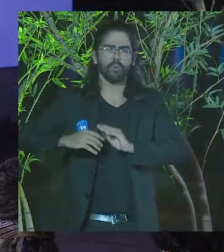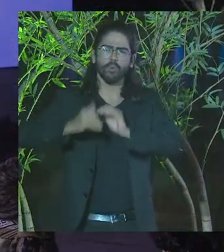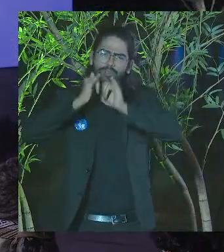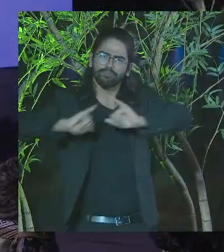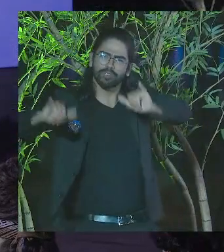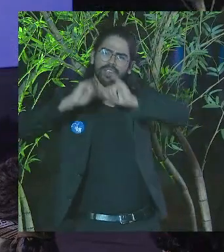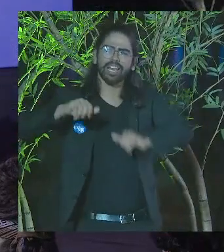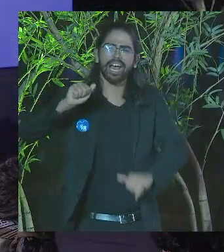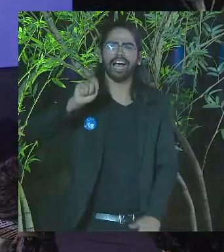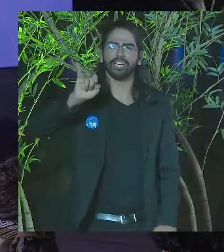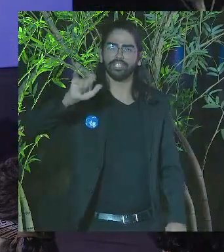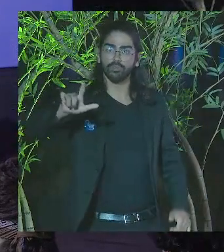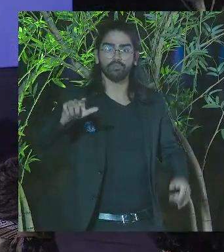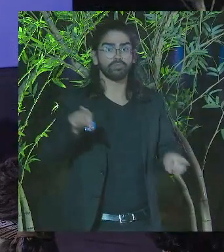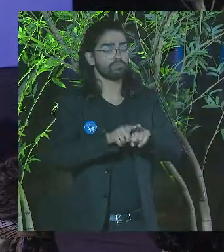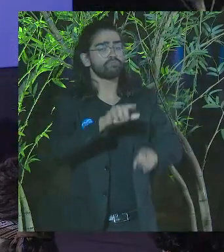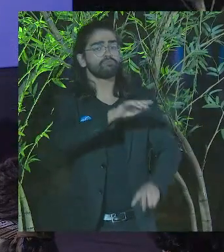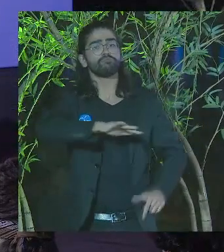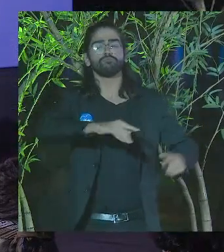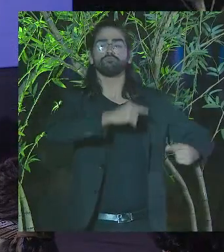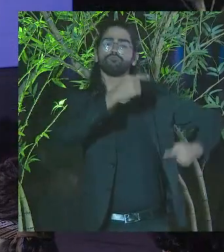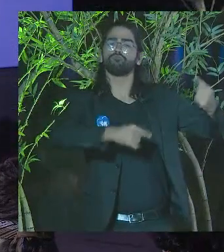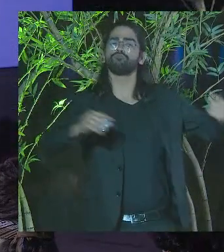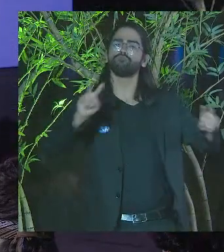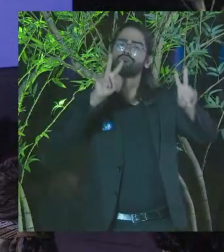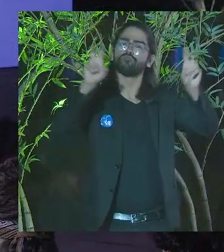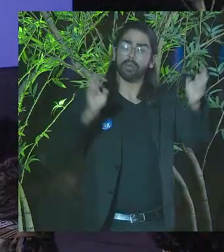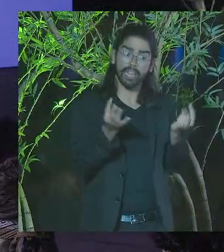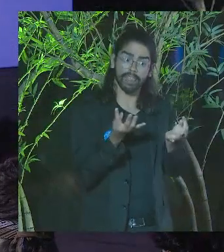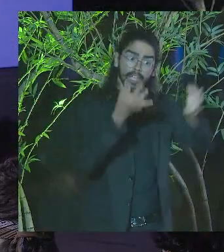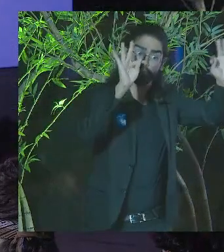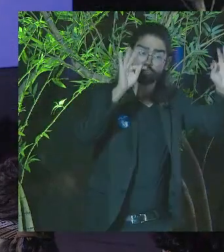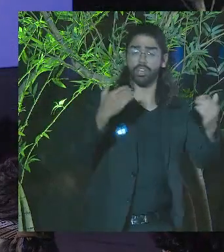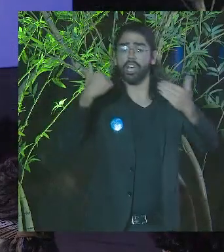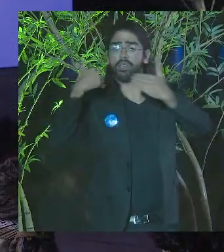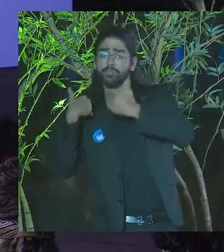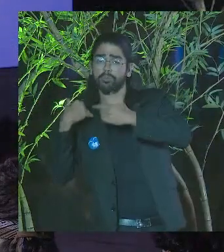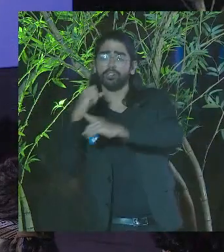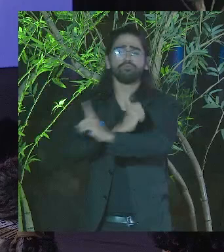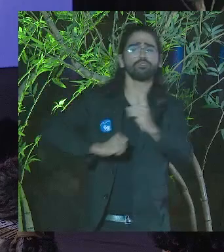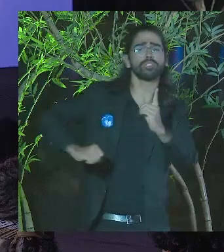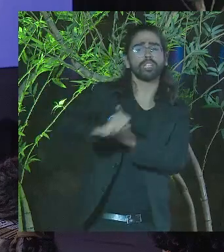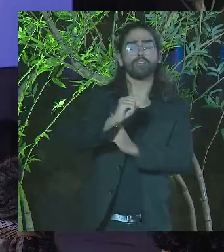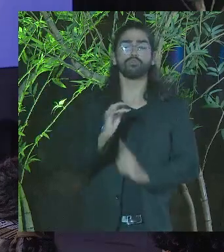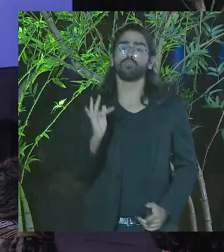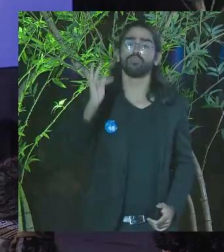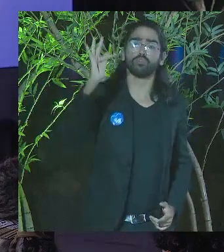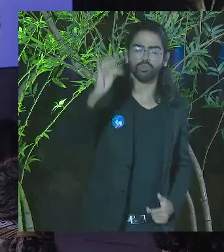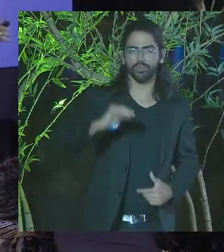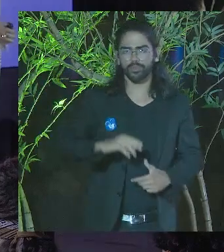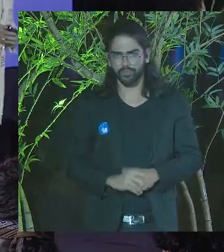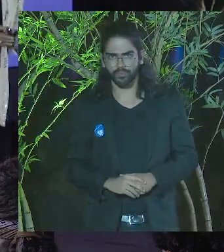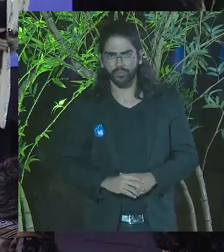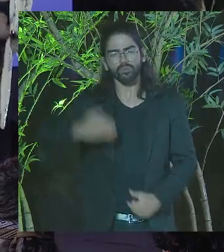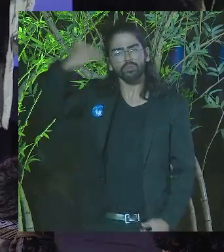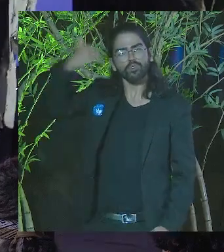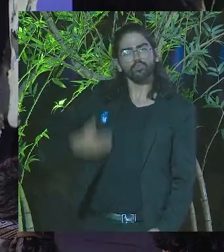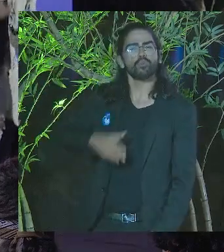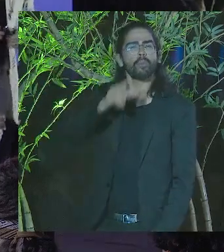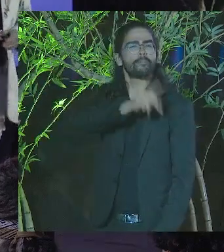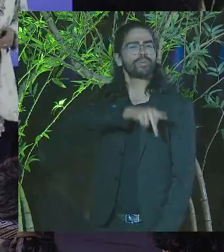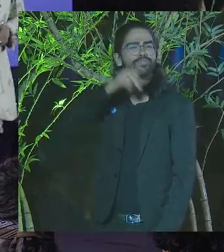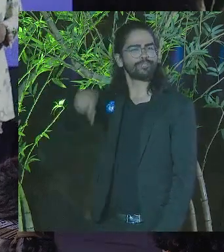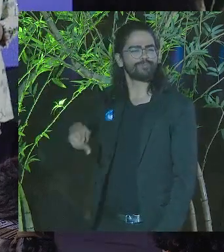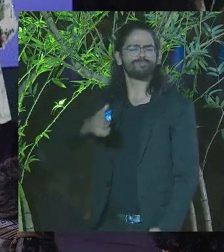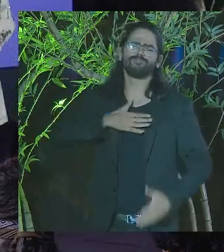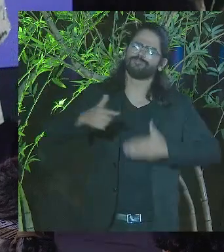tem esse lugar da discussão sobre tecnologia, responsabilidade, sociedade e futuro. Sou professora, esse é o título mais